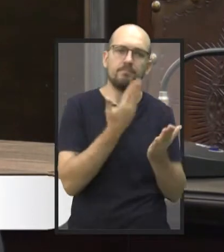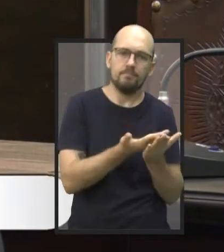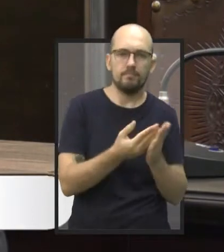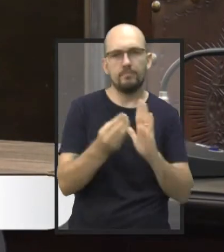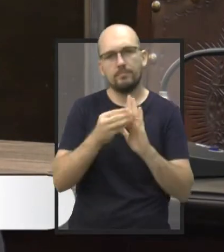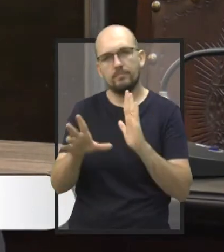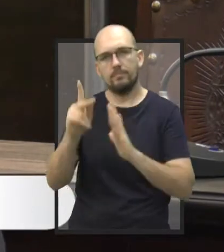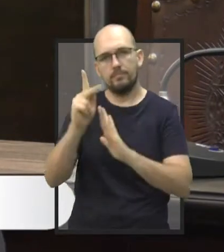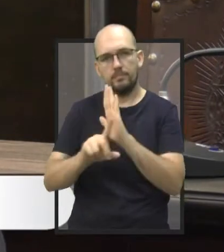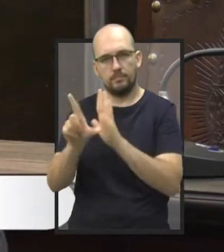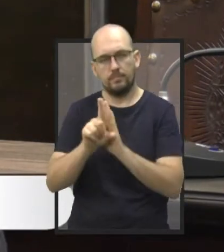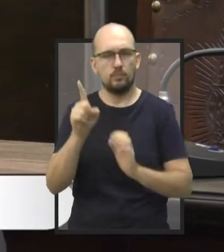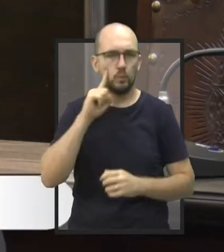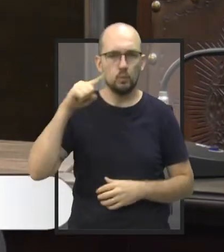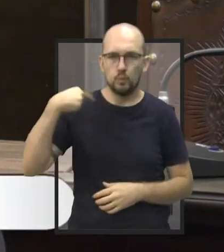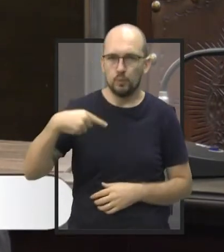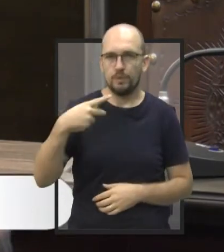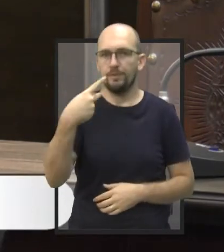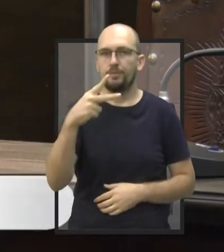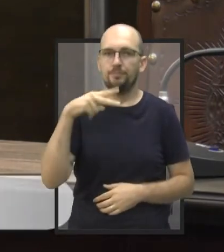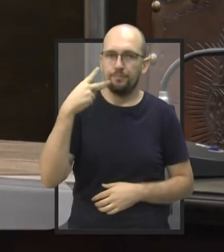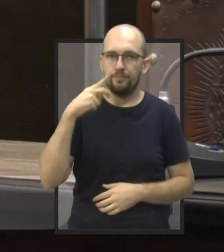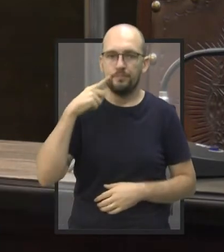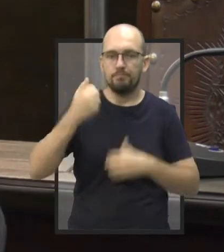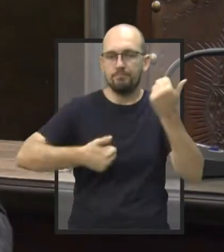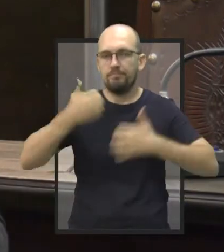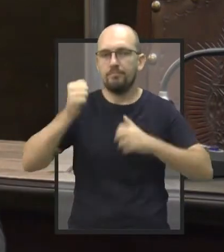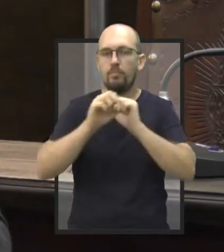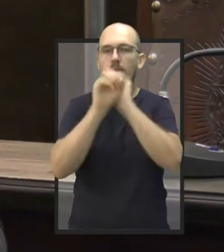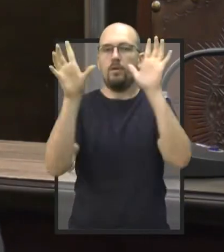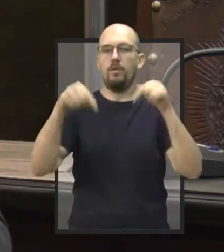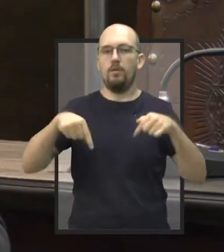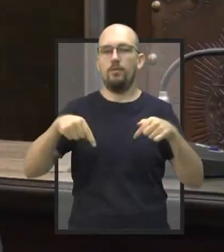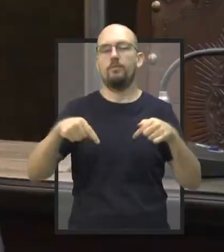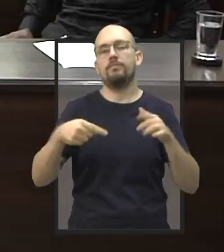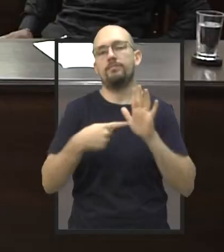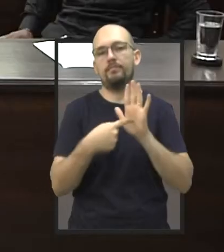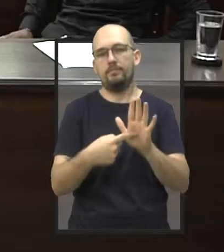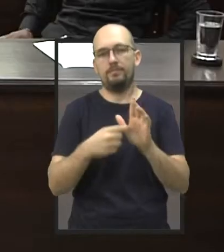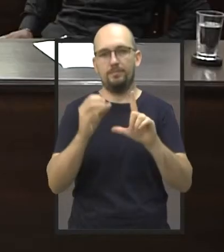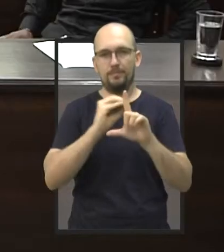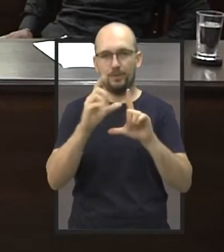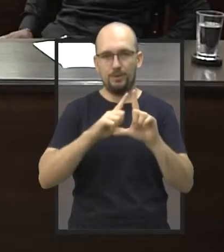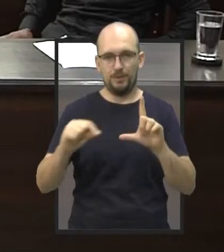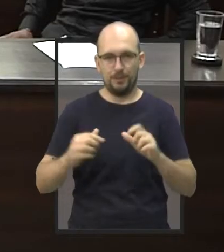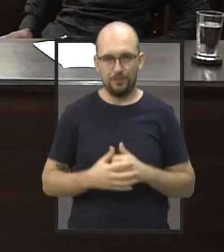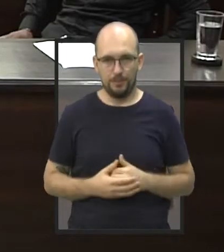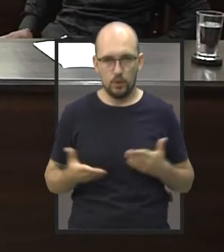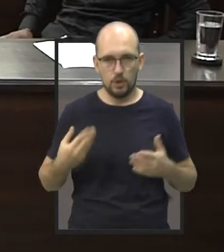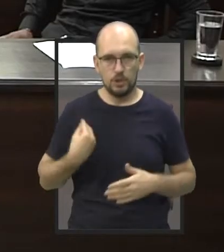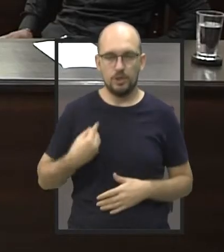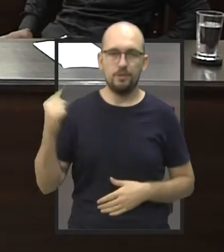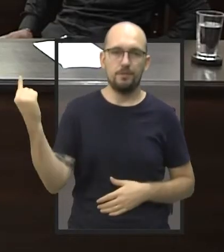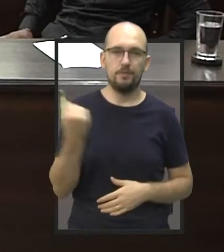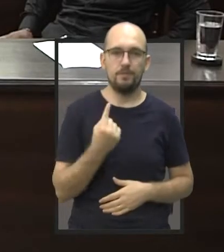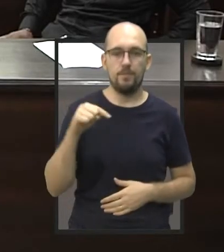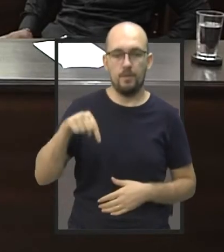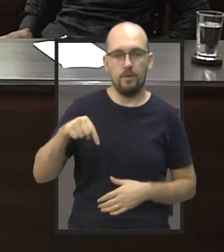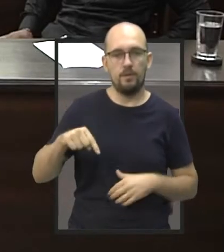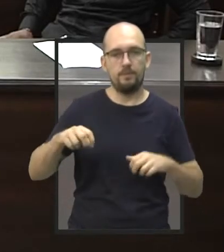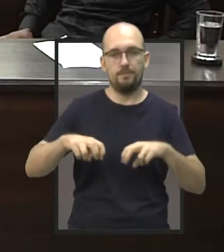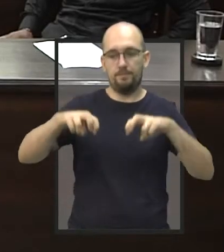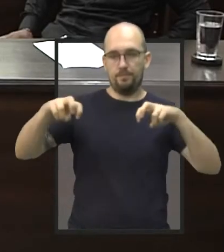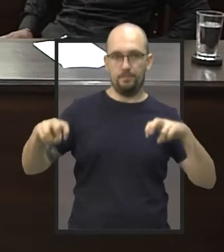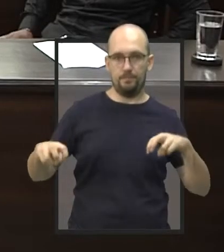de lei, enfim, o dia a dia do seu parlamentar passado a limpo aqui na TV Câmara. E nesta edição eu recebo aqui no plenário